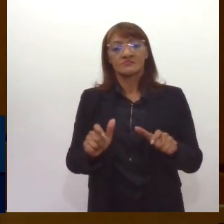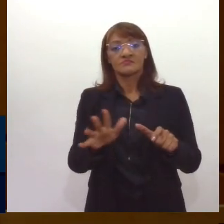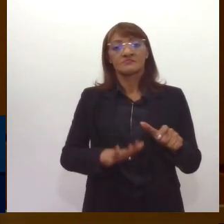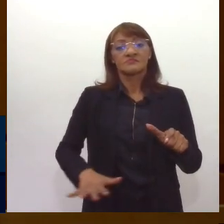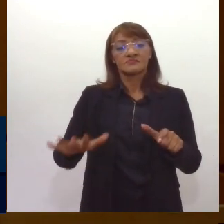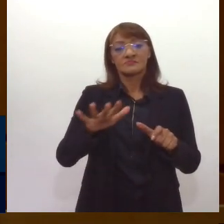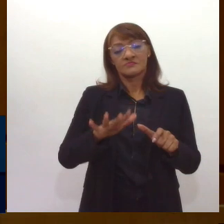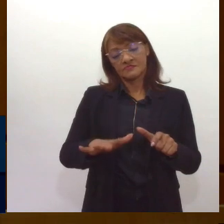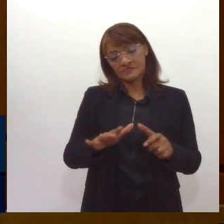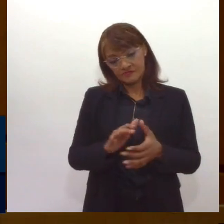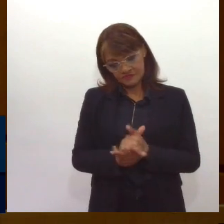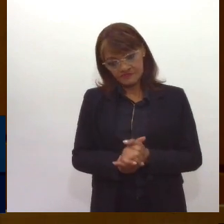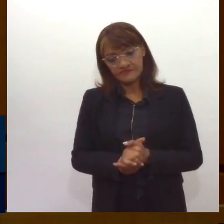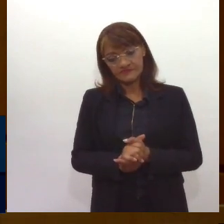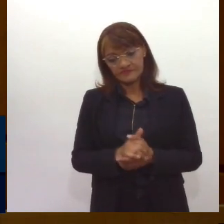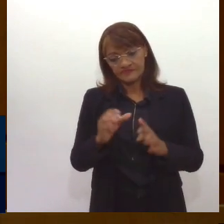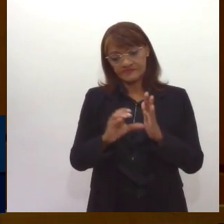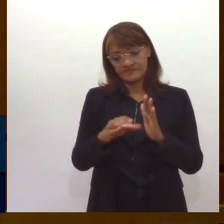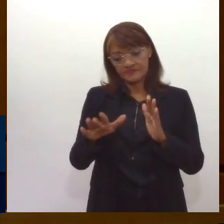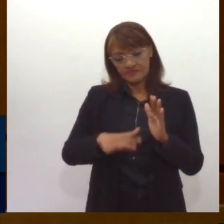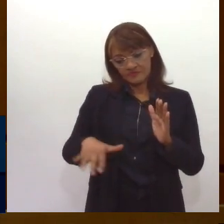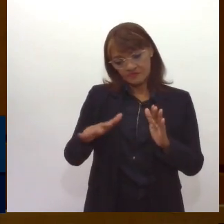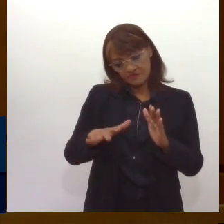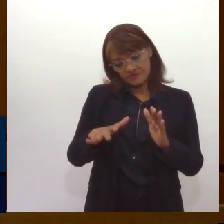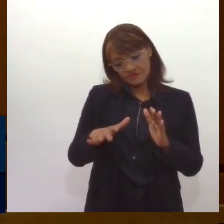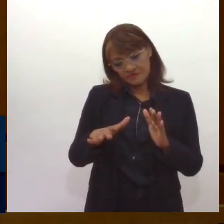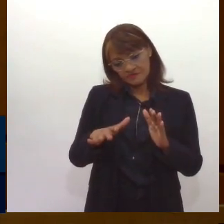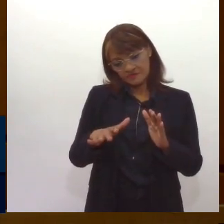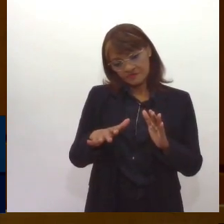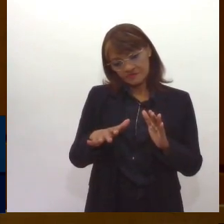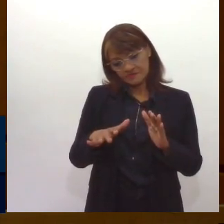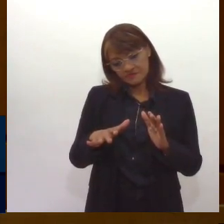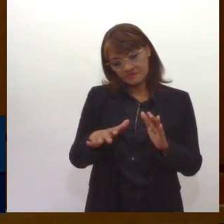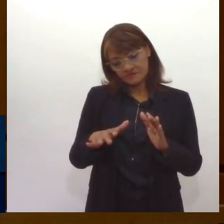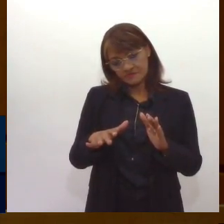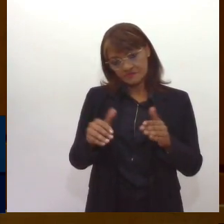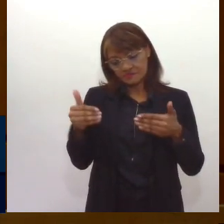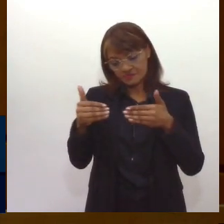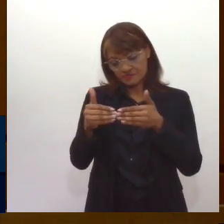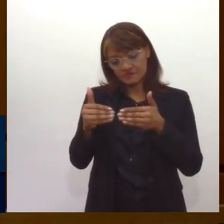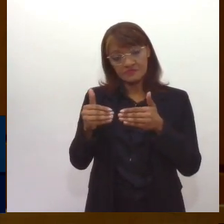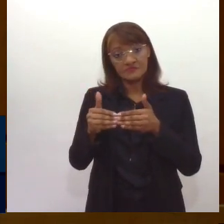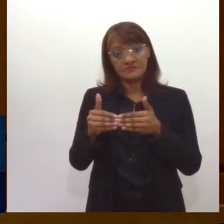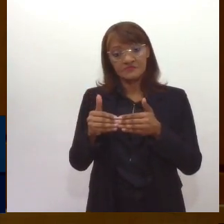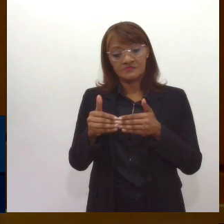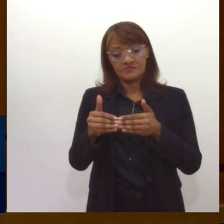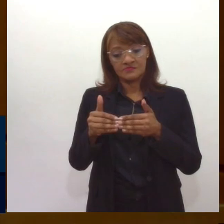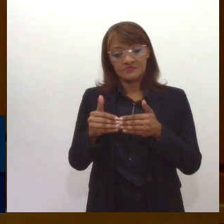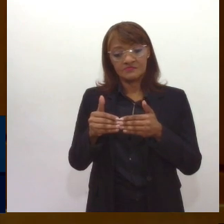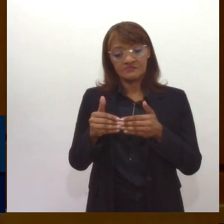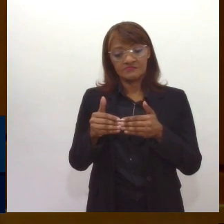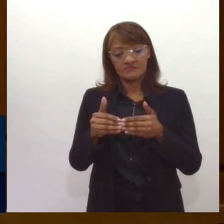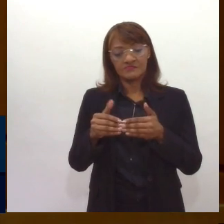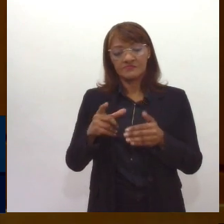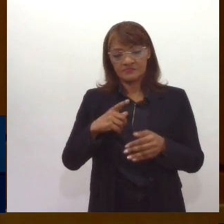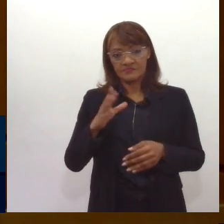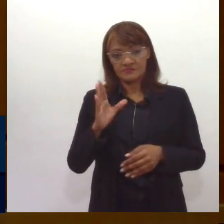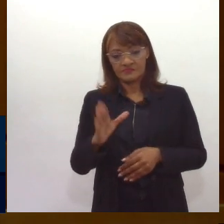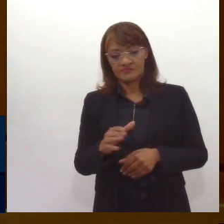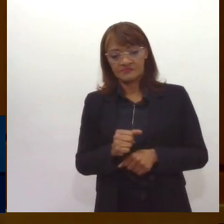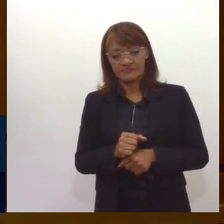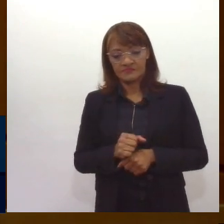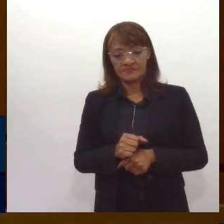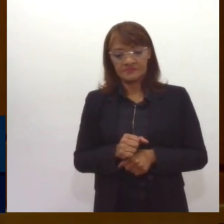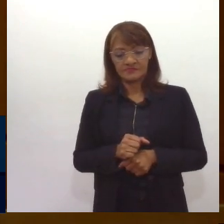comunidade, de acordo com a receita que será acrescida com o advento e